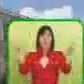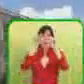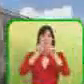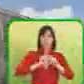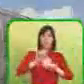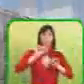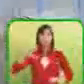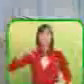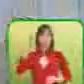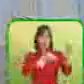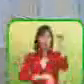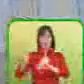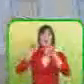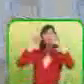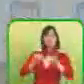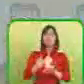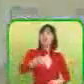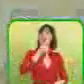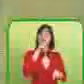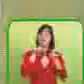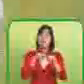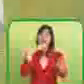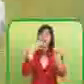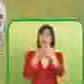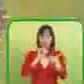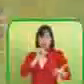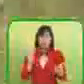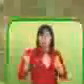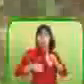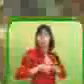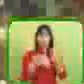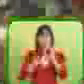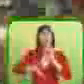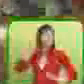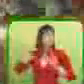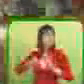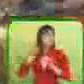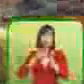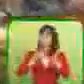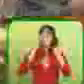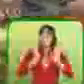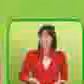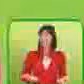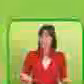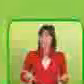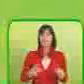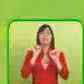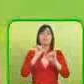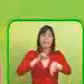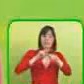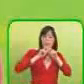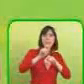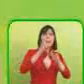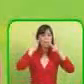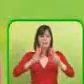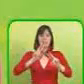eleitoral em Portugal. Um ciclo determinante para construir a mudança, urgente e necessária. Um ciclo